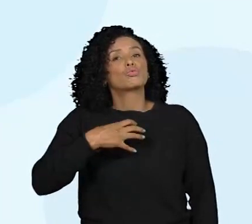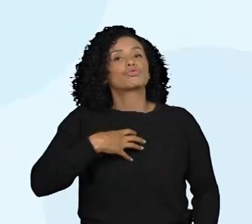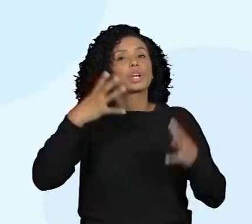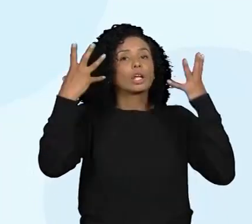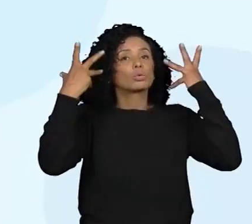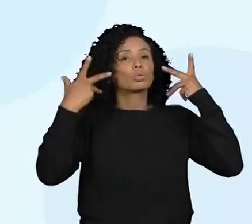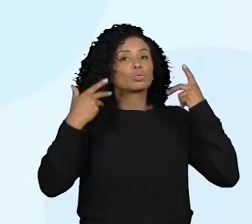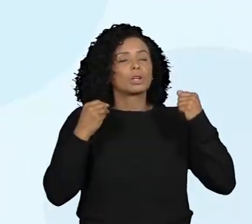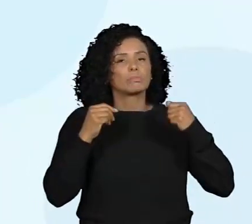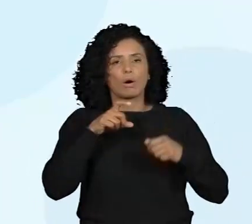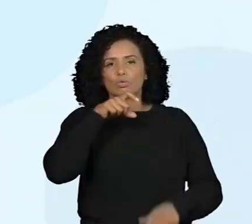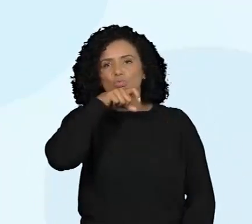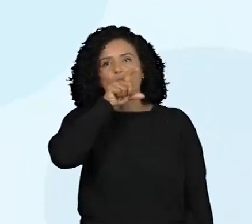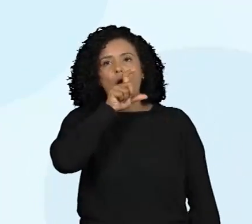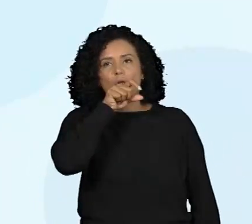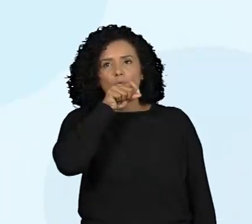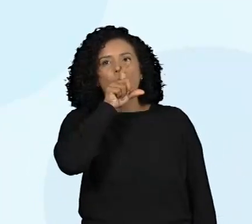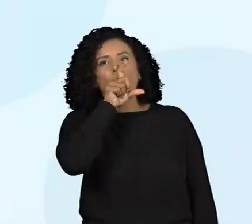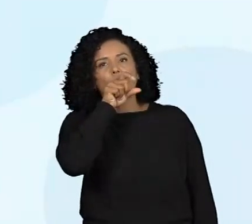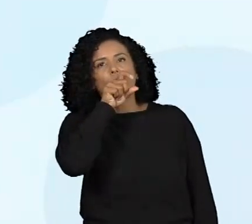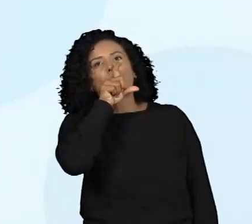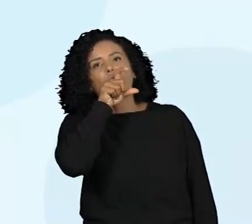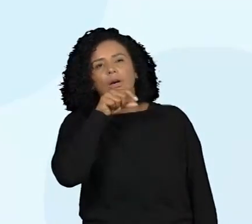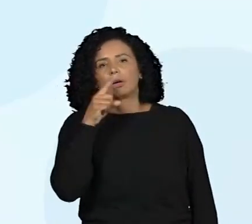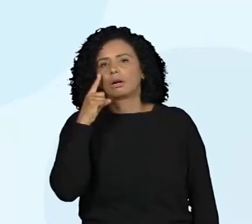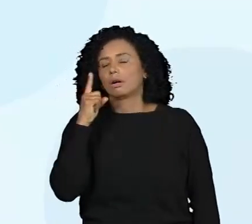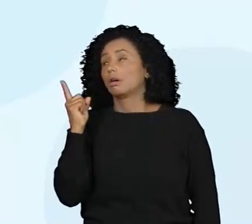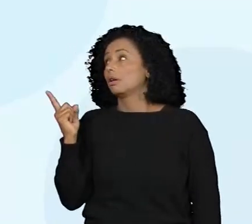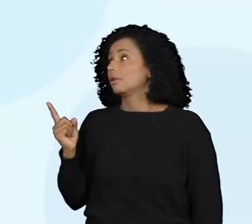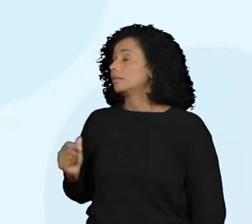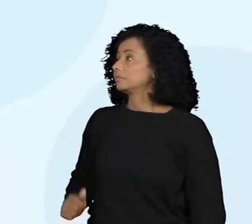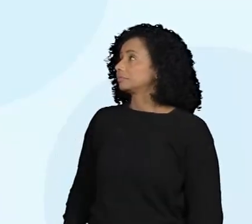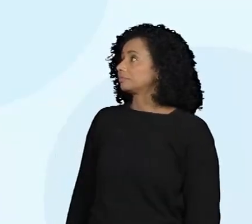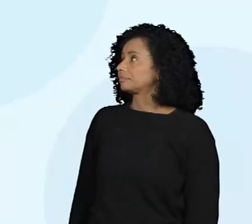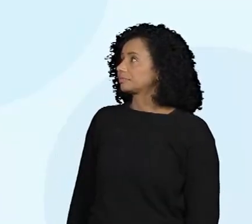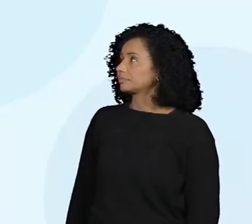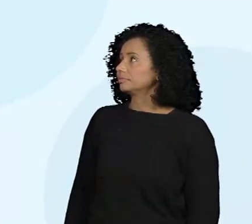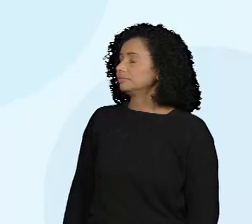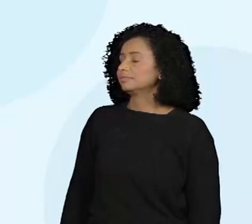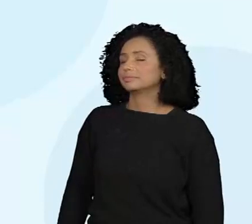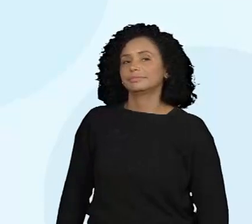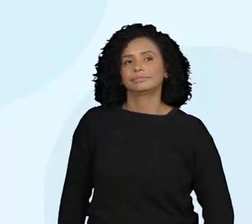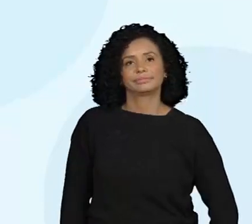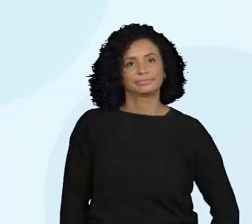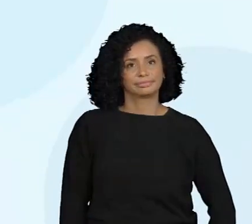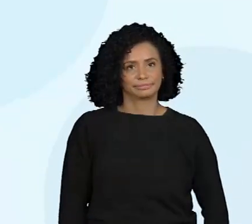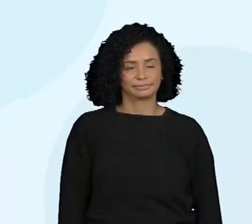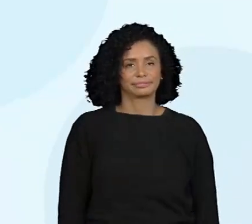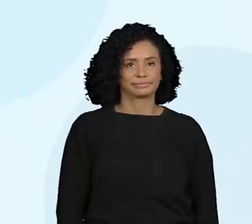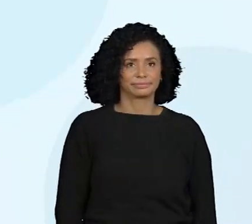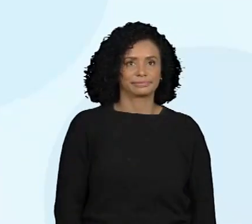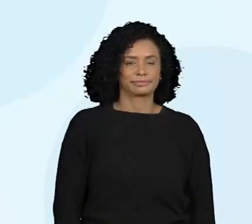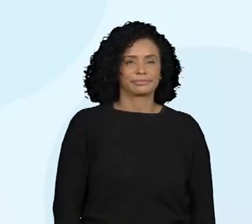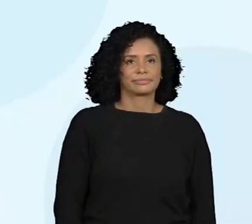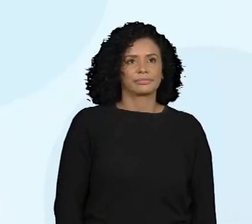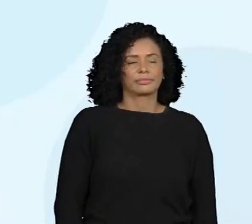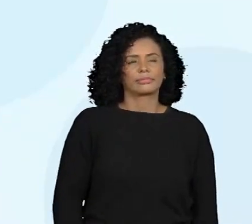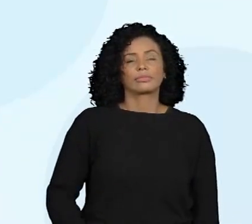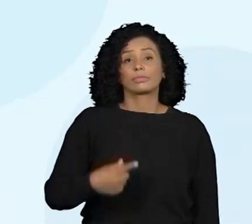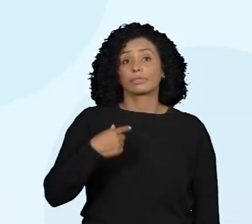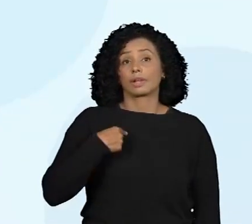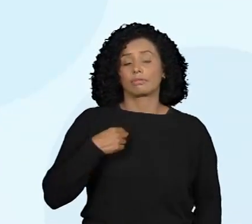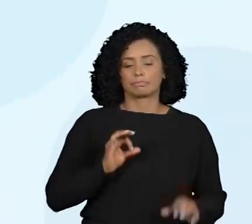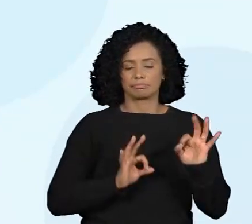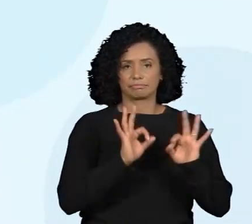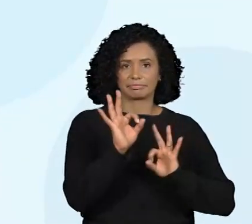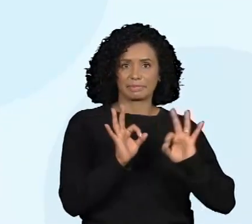O opa coloquei um cifrão sem dinheiro aí nessa não eu que eu ia pagar por isso eu pensei que eu tava com lápis eu vou colocar